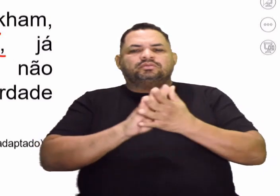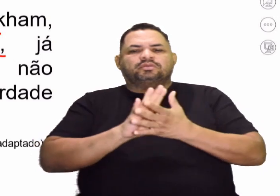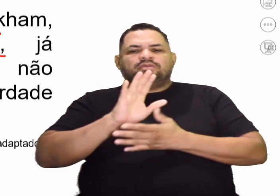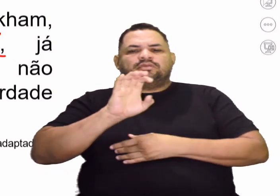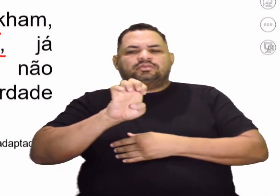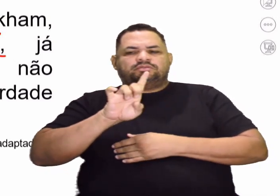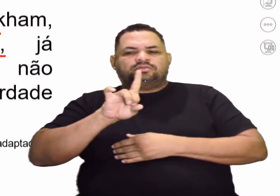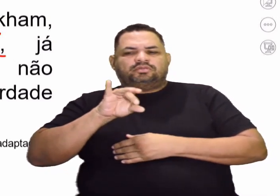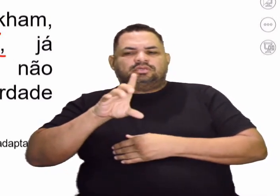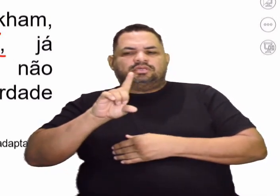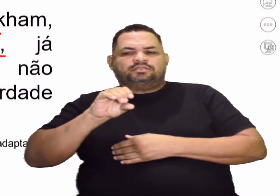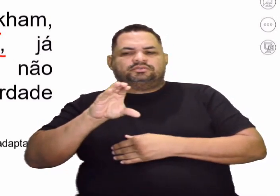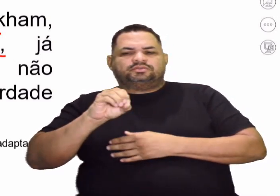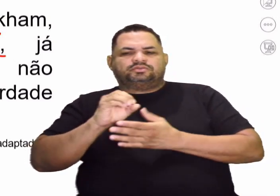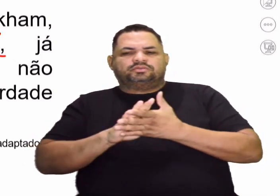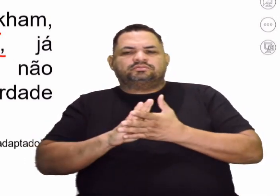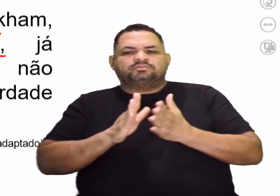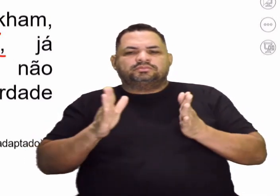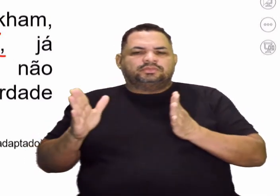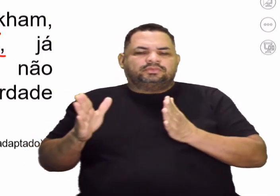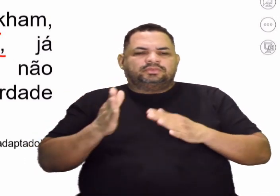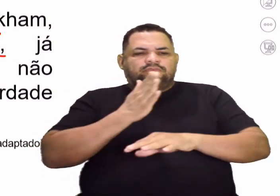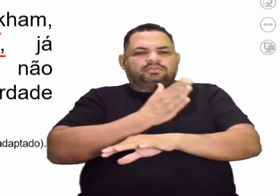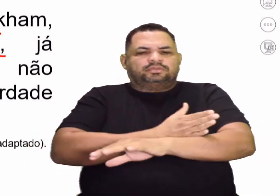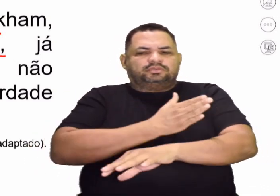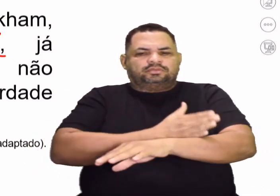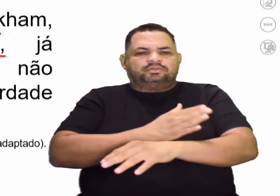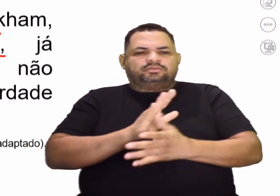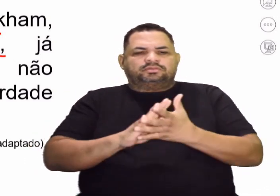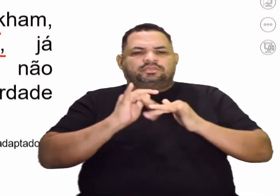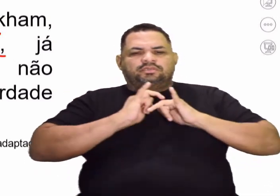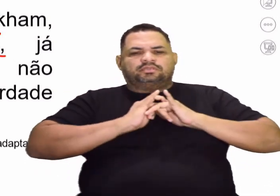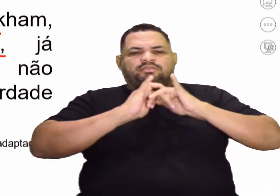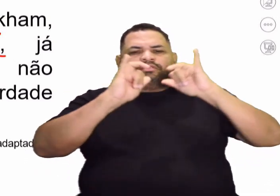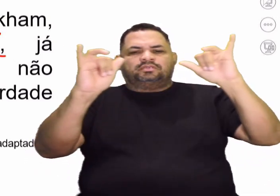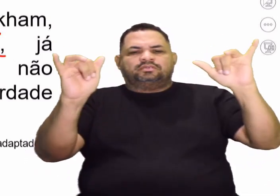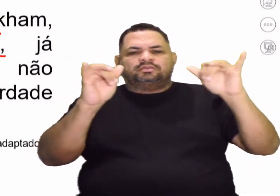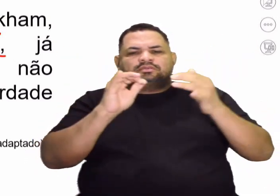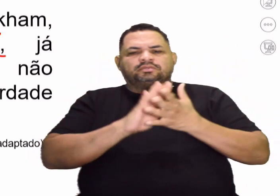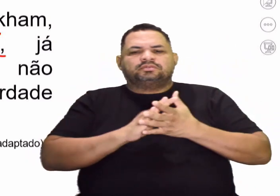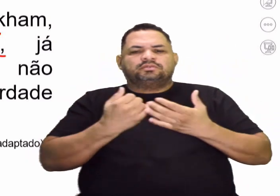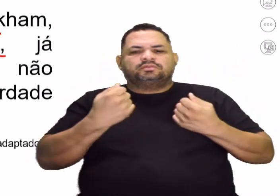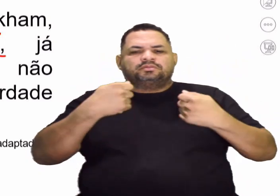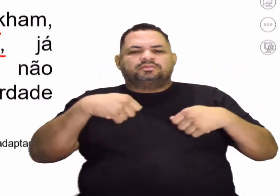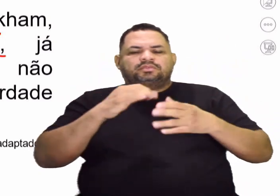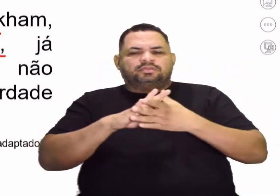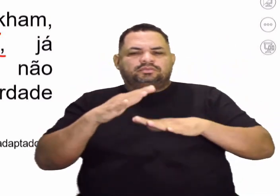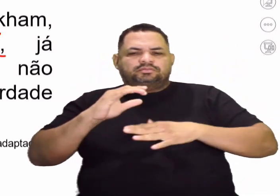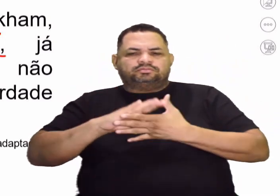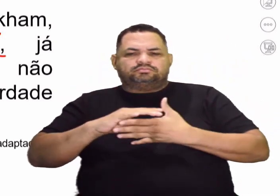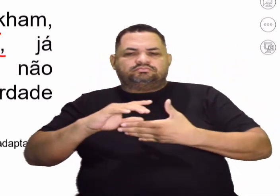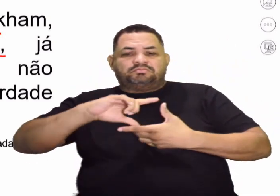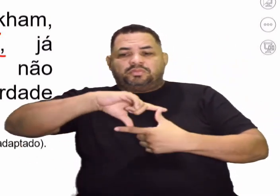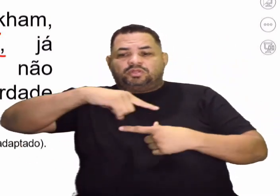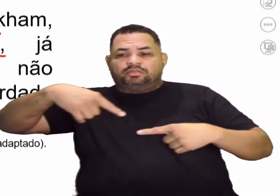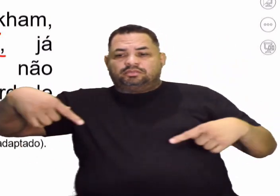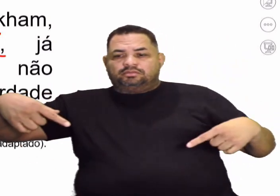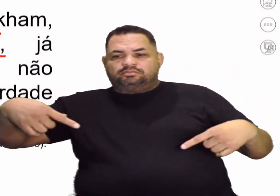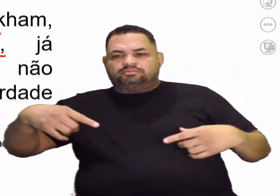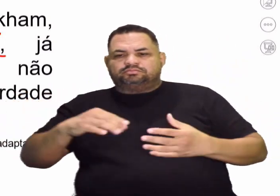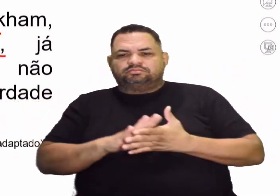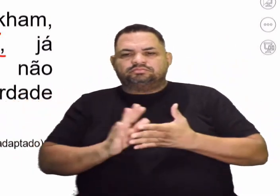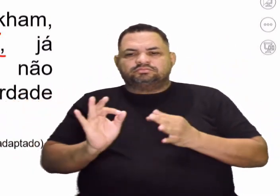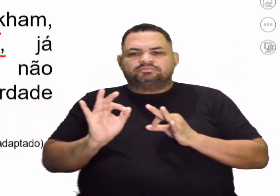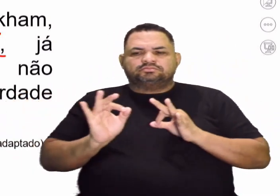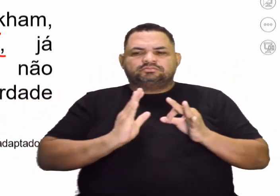Idade Média, ok? Já anunciavam uma atitude moderna, eles já pensavam à frente, olha só.